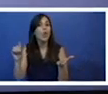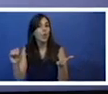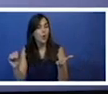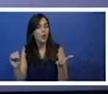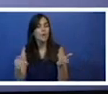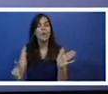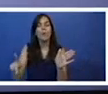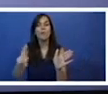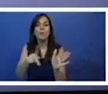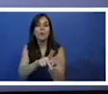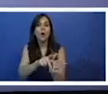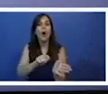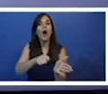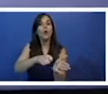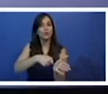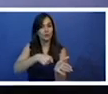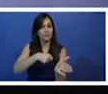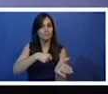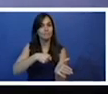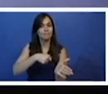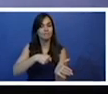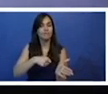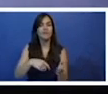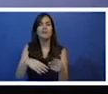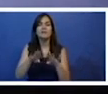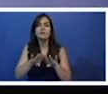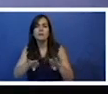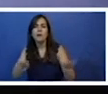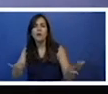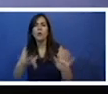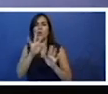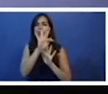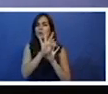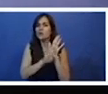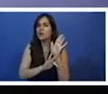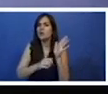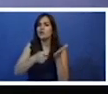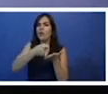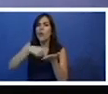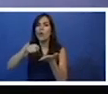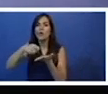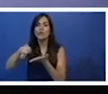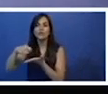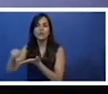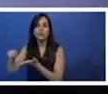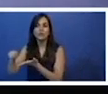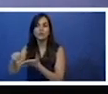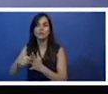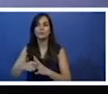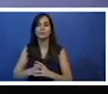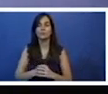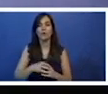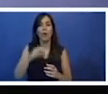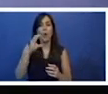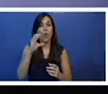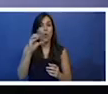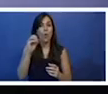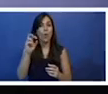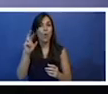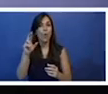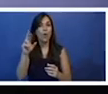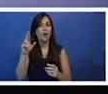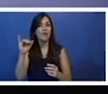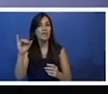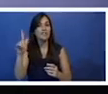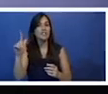próprio autor. Ele separou os textos corrigidos. Então, esse corrigidos, ele tem o